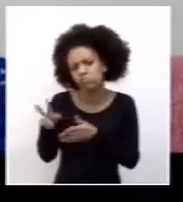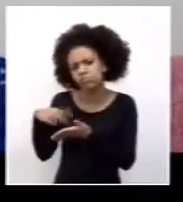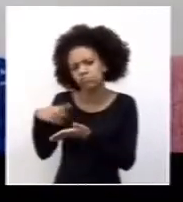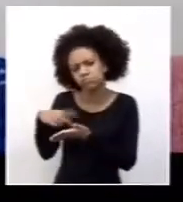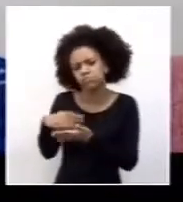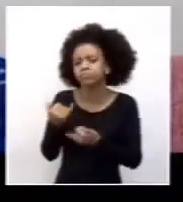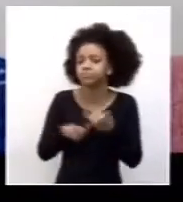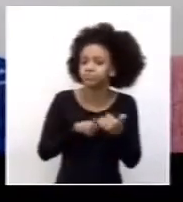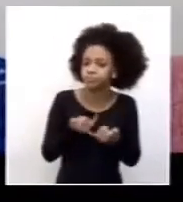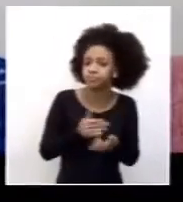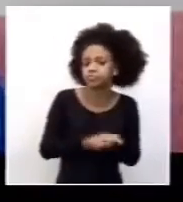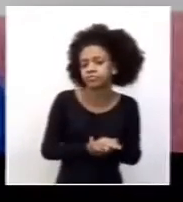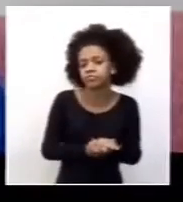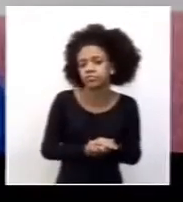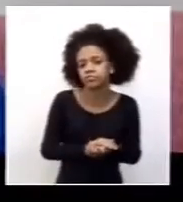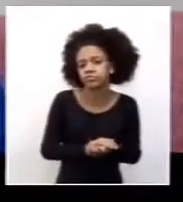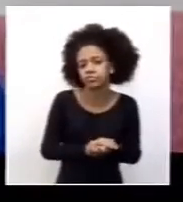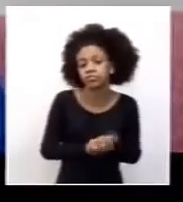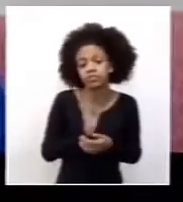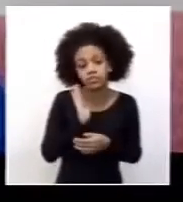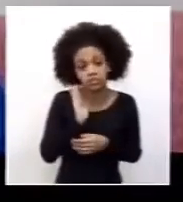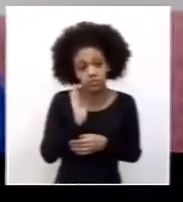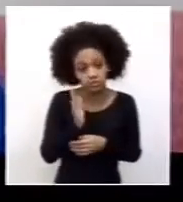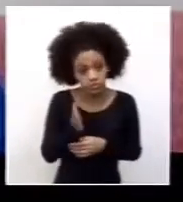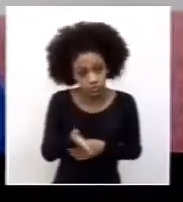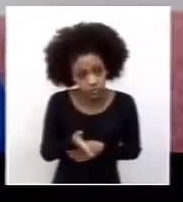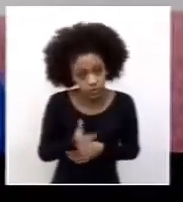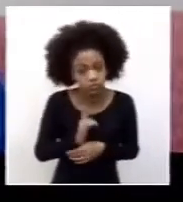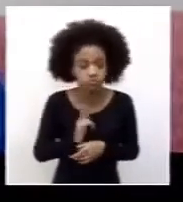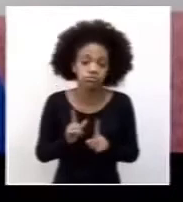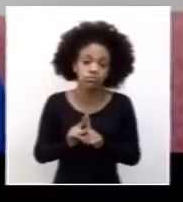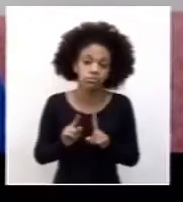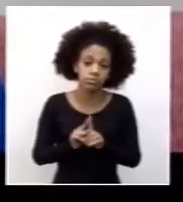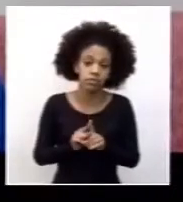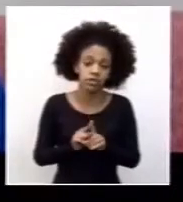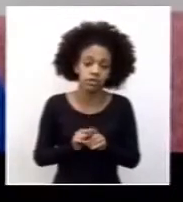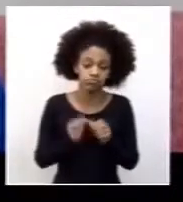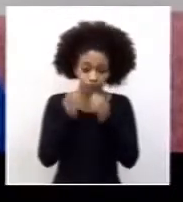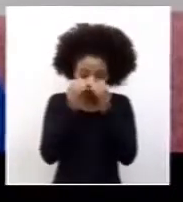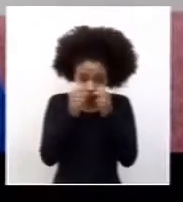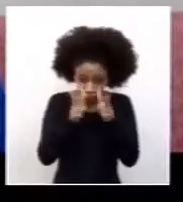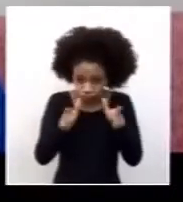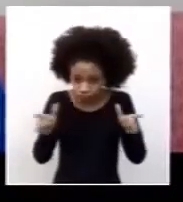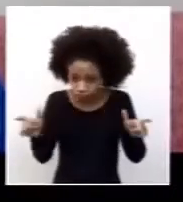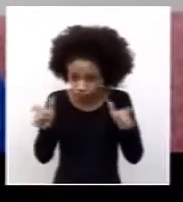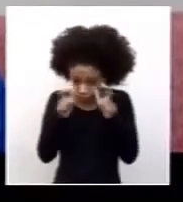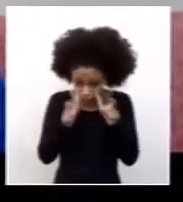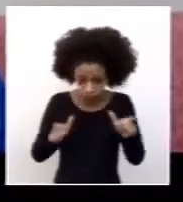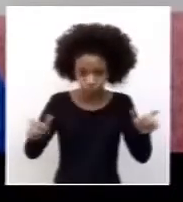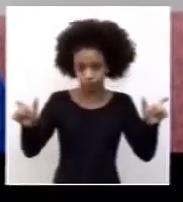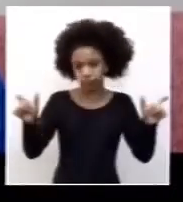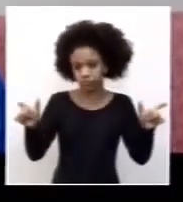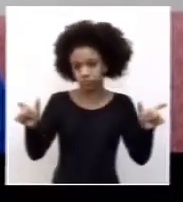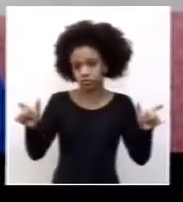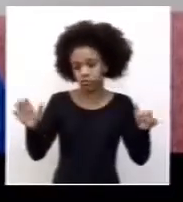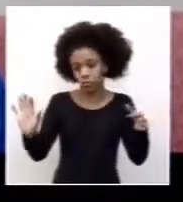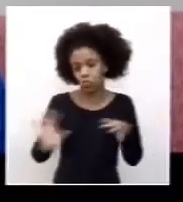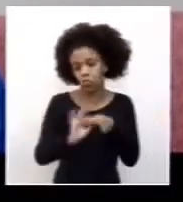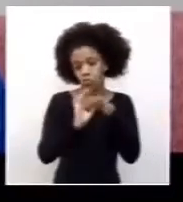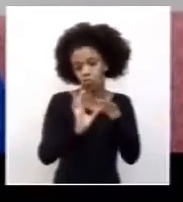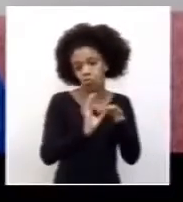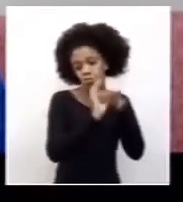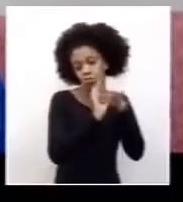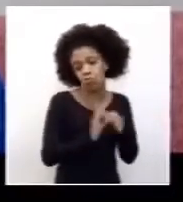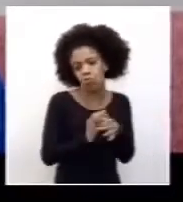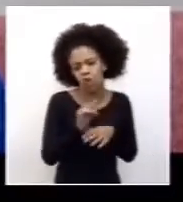leituras, jogos, etc. Já temos também a dimensão relacional. Essa dimensão